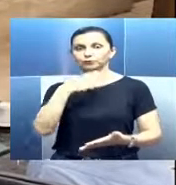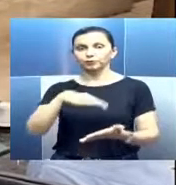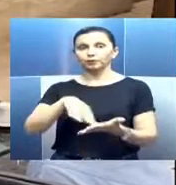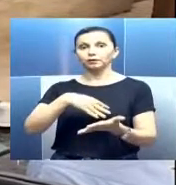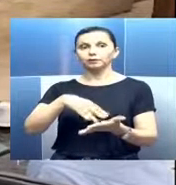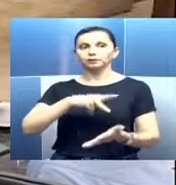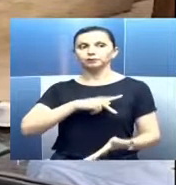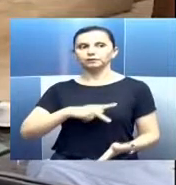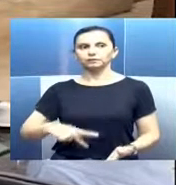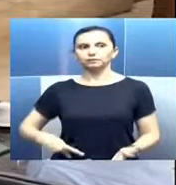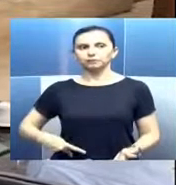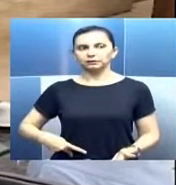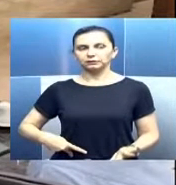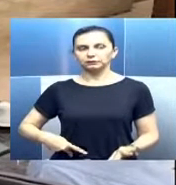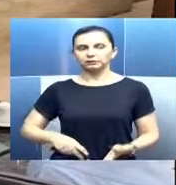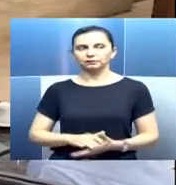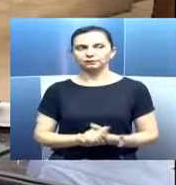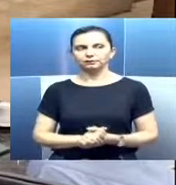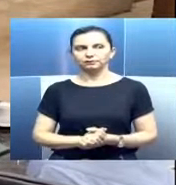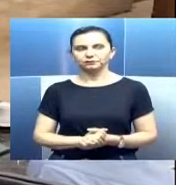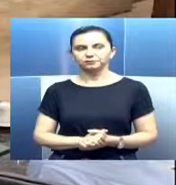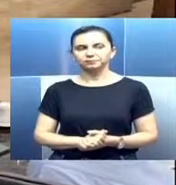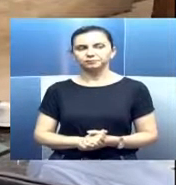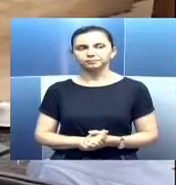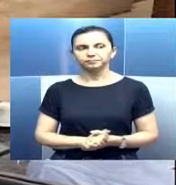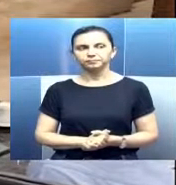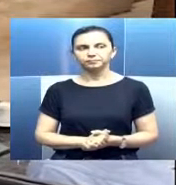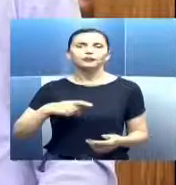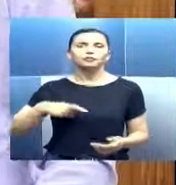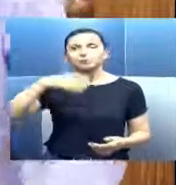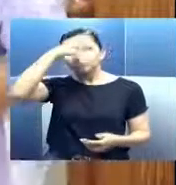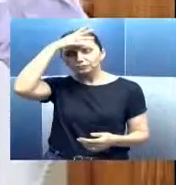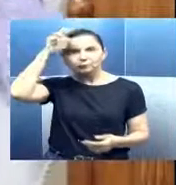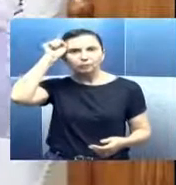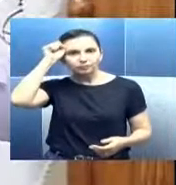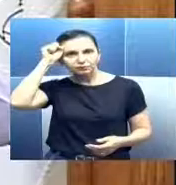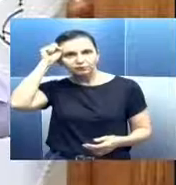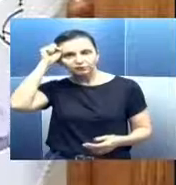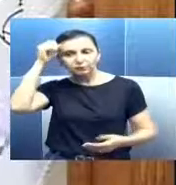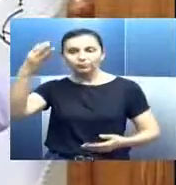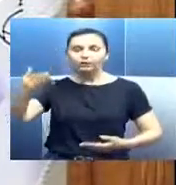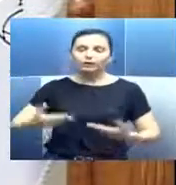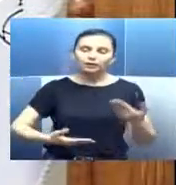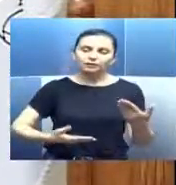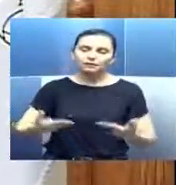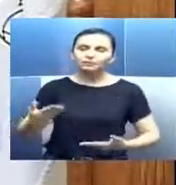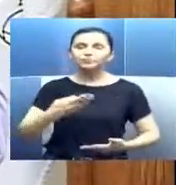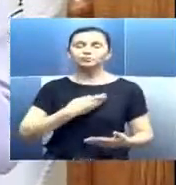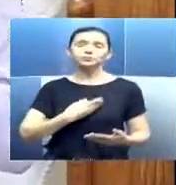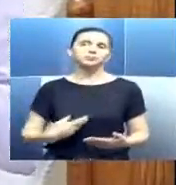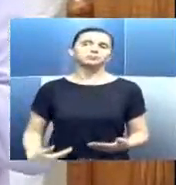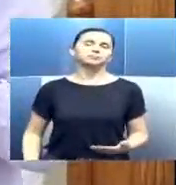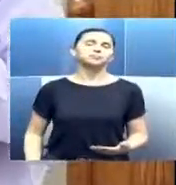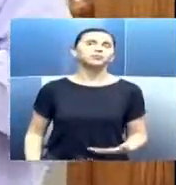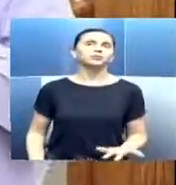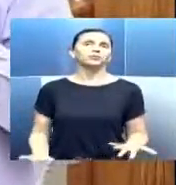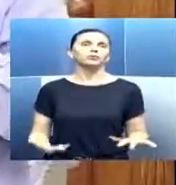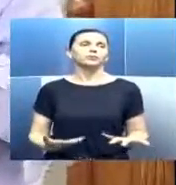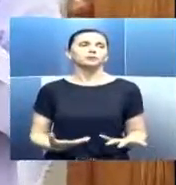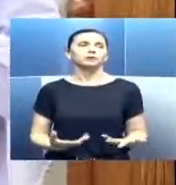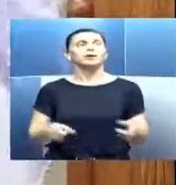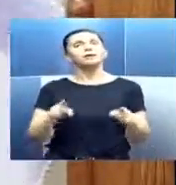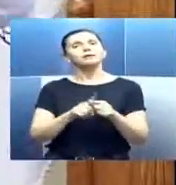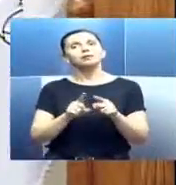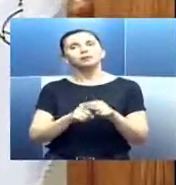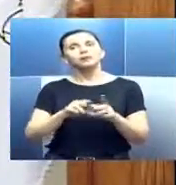público municipal foi primeiramente abordado pelo vereador marcelo cooper celta que falou como líder do pmdb